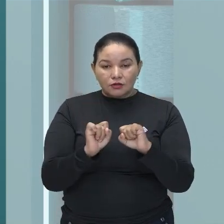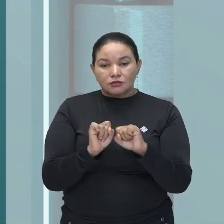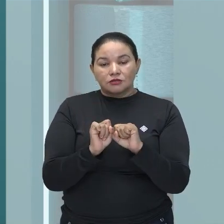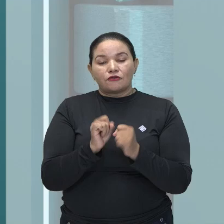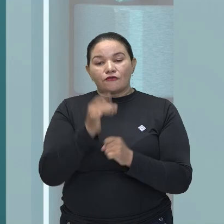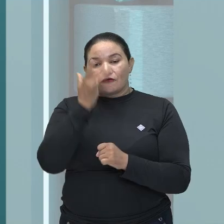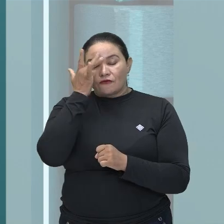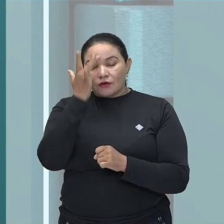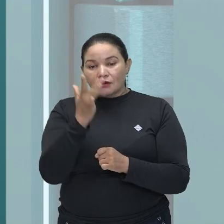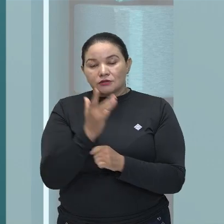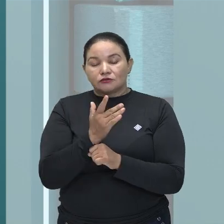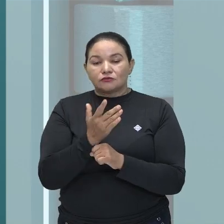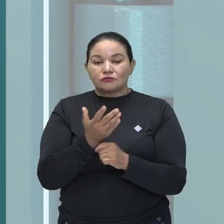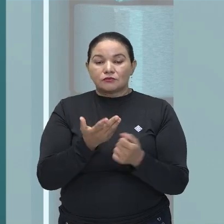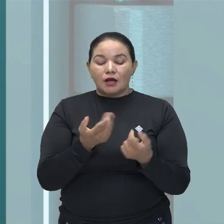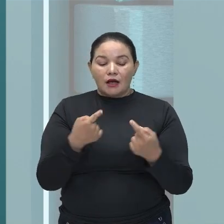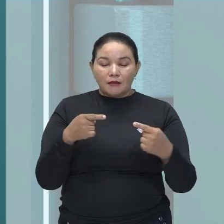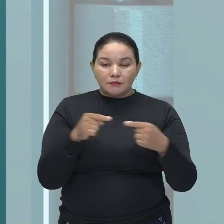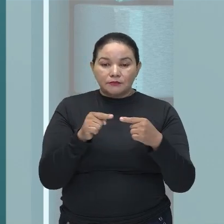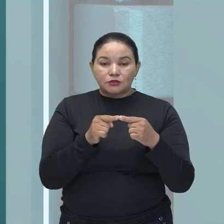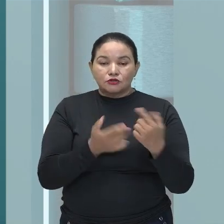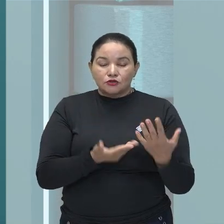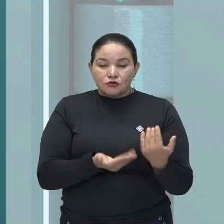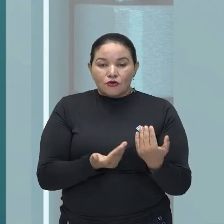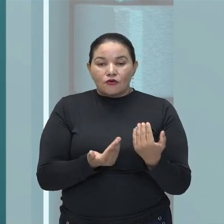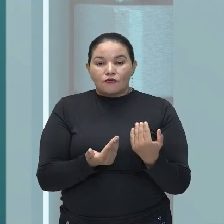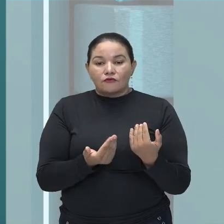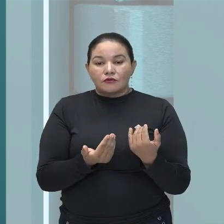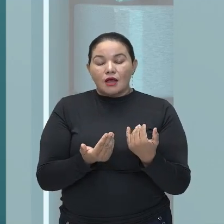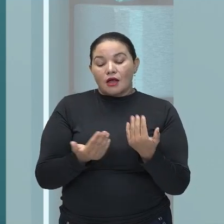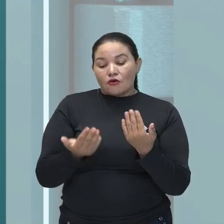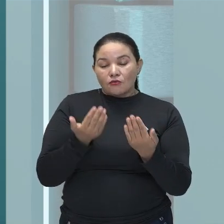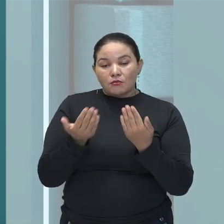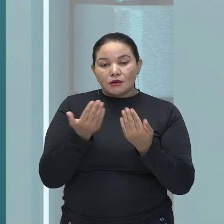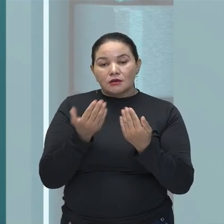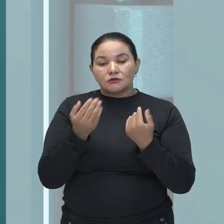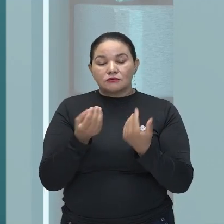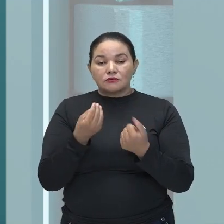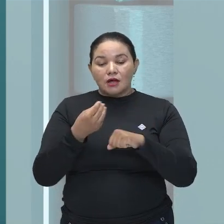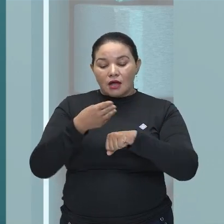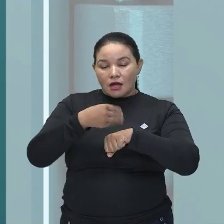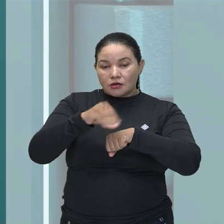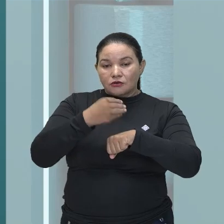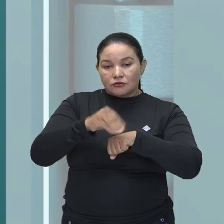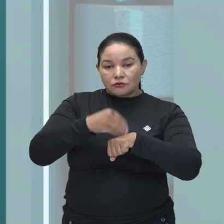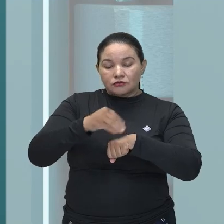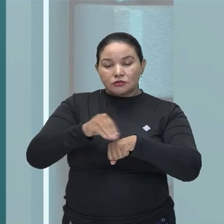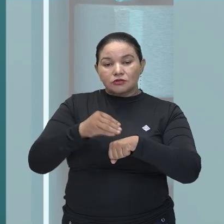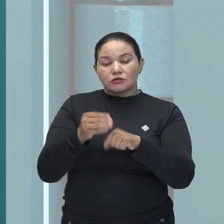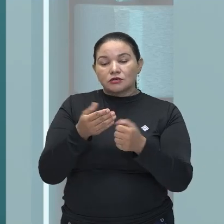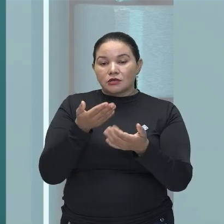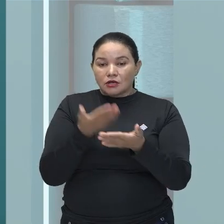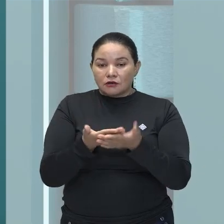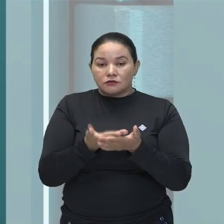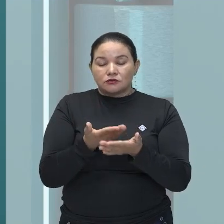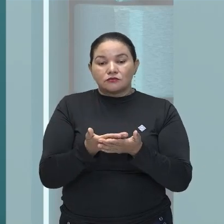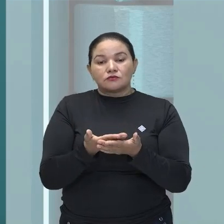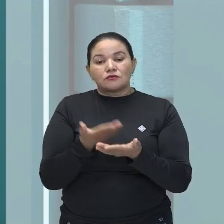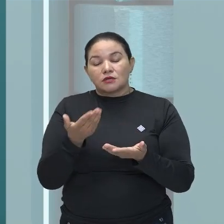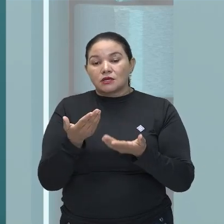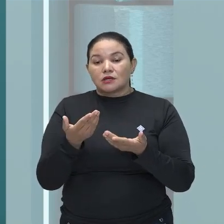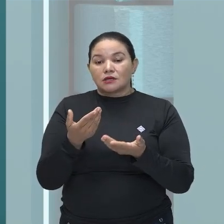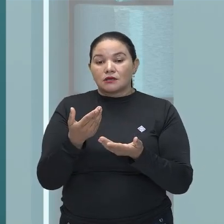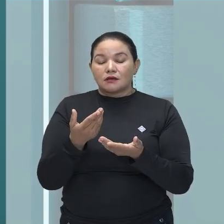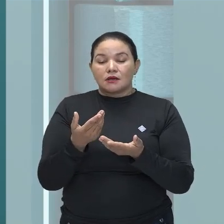jovem, associando ali a arqueologia, que é um estudo mais, vamos dizer, que exigiria uma